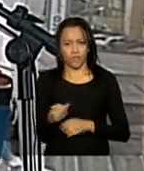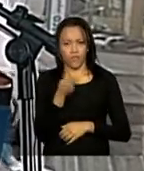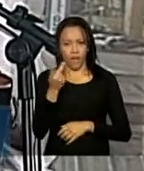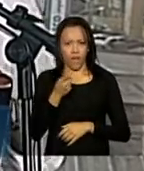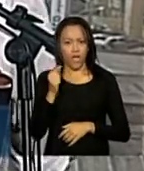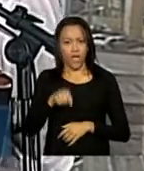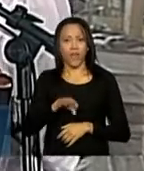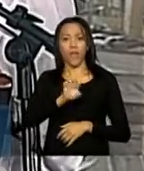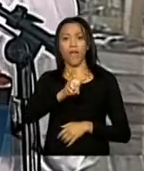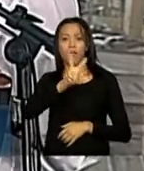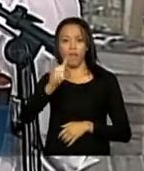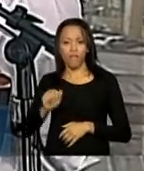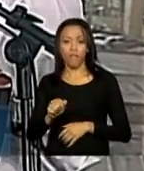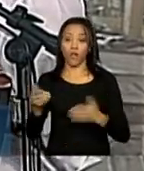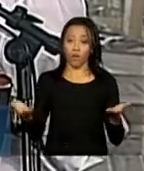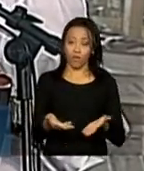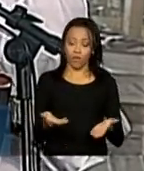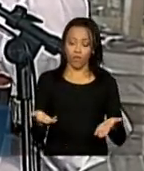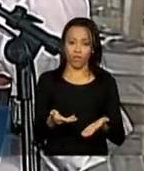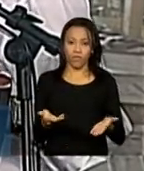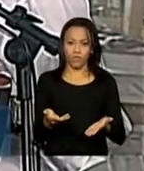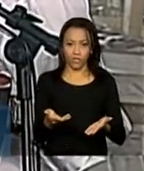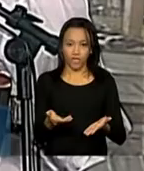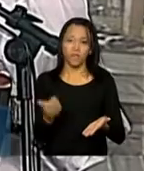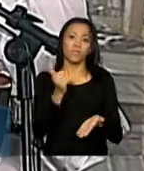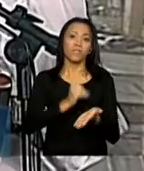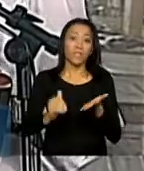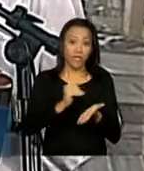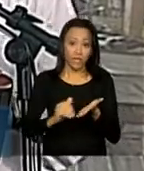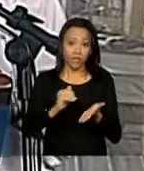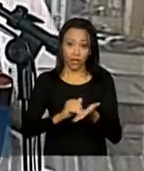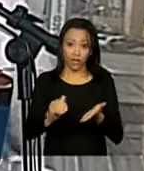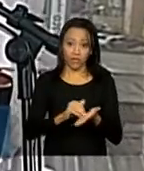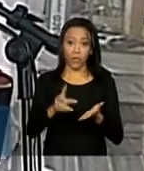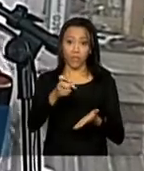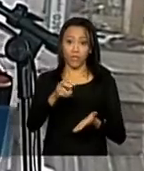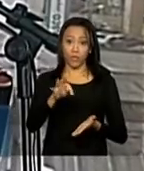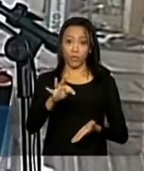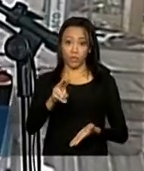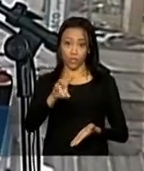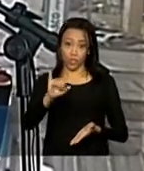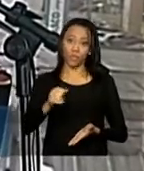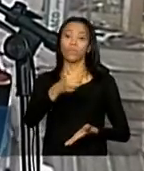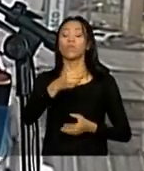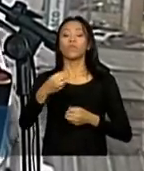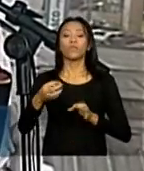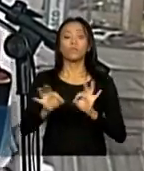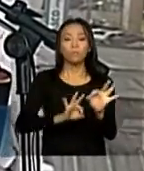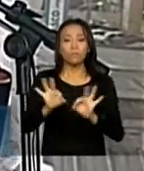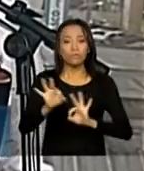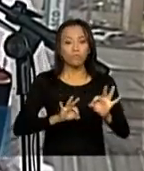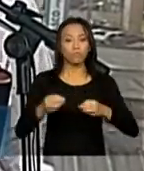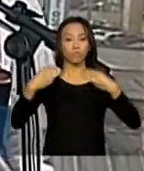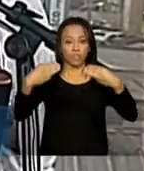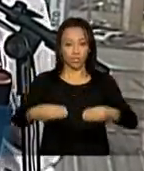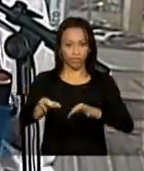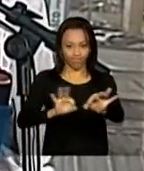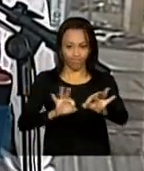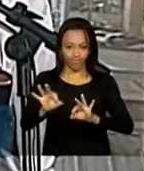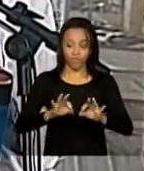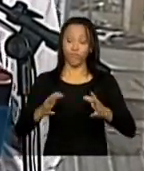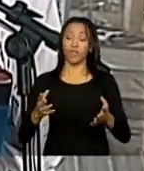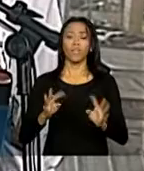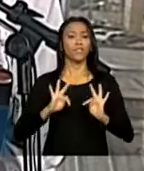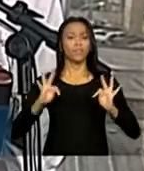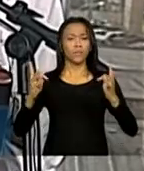era a Eva, que hoje é secretária executiva do Ministério do Planejamento, era ela, minha secretária da Casa Civil, e o pessoal